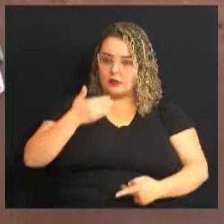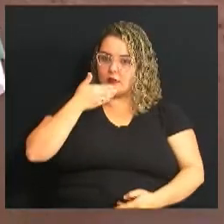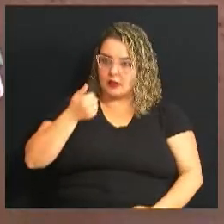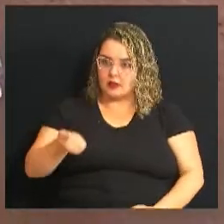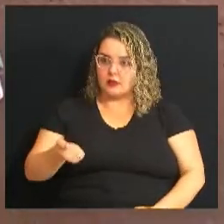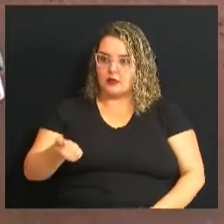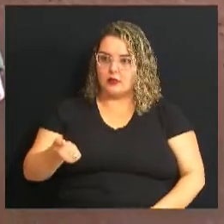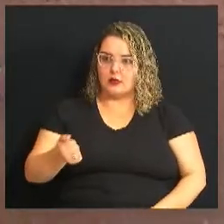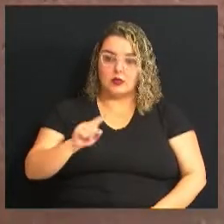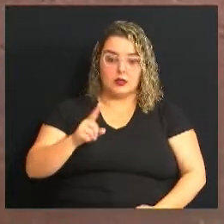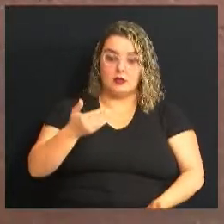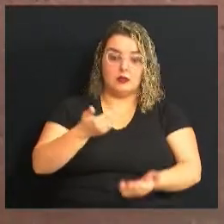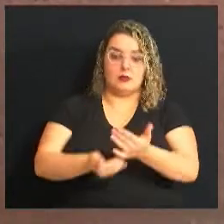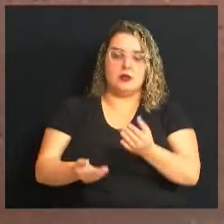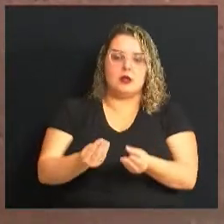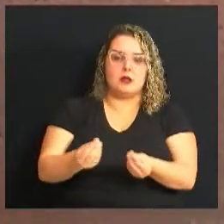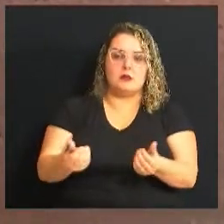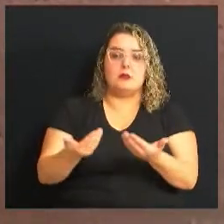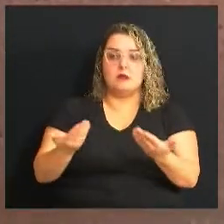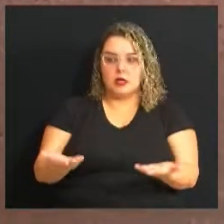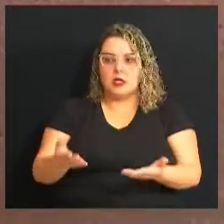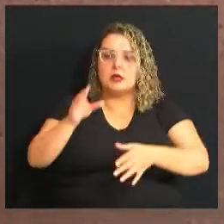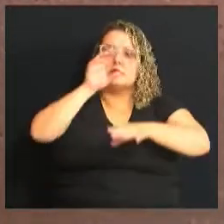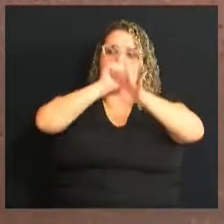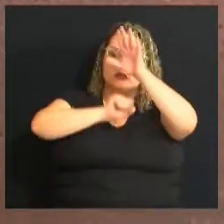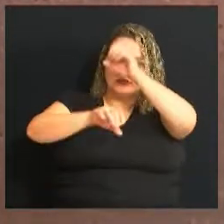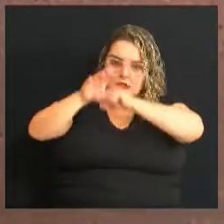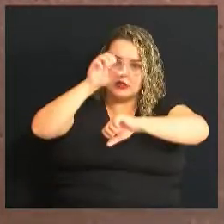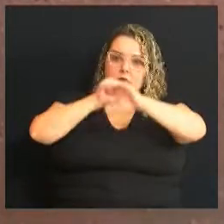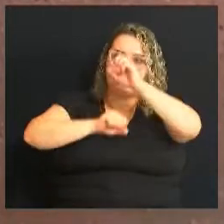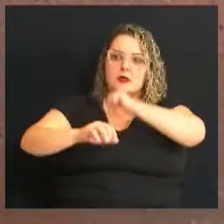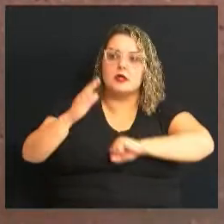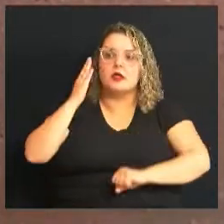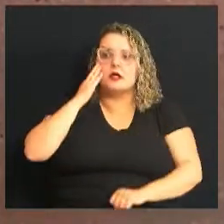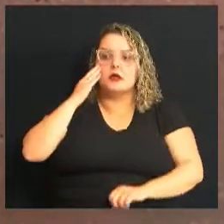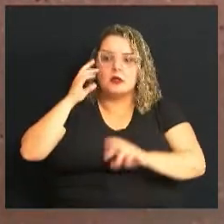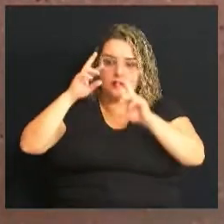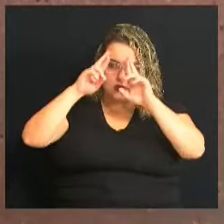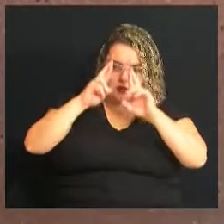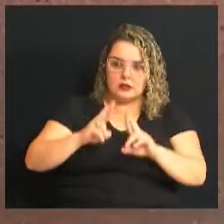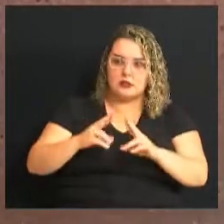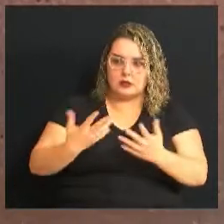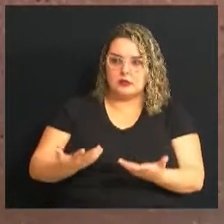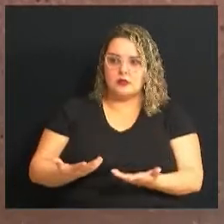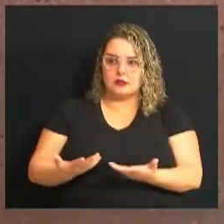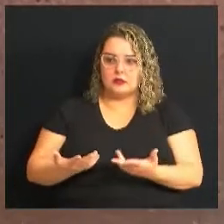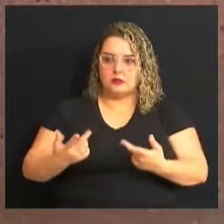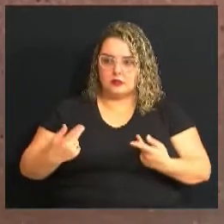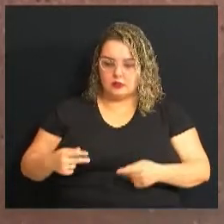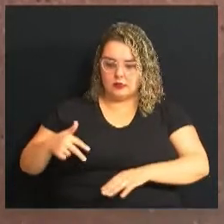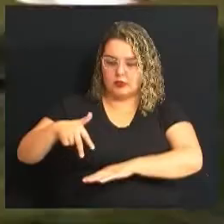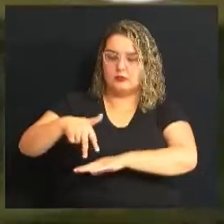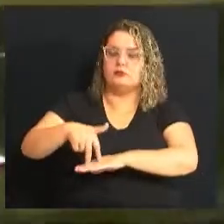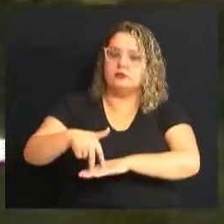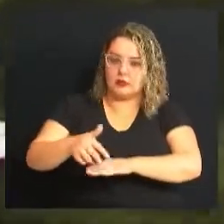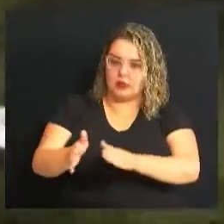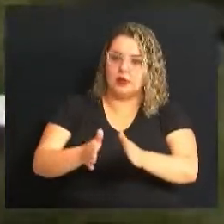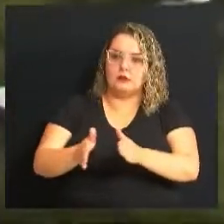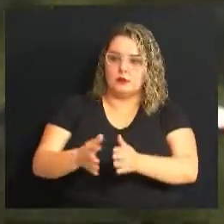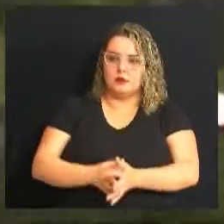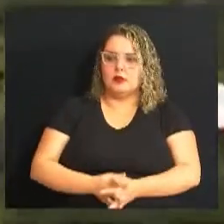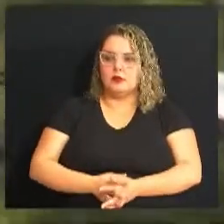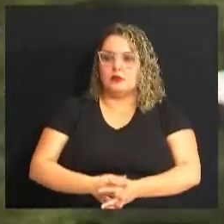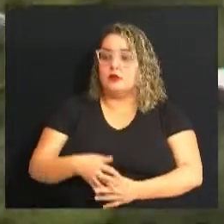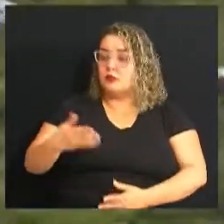que você perca a sensibilidade, mas você aprende a saber respeitar e se postar melhor para aquele momento. E você